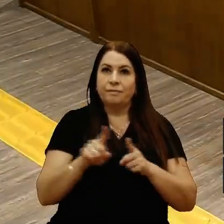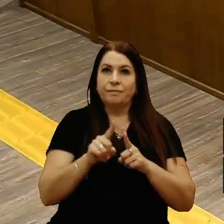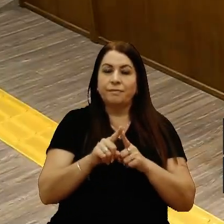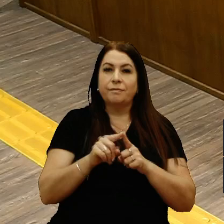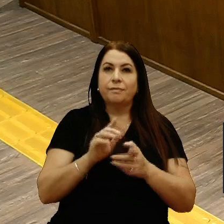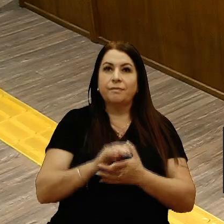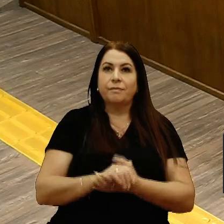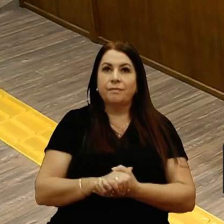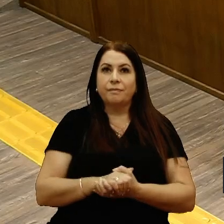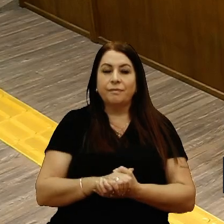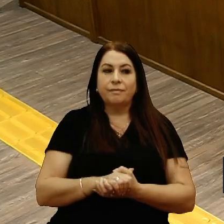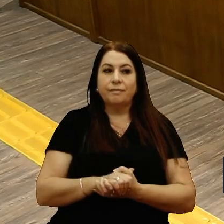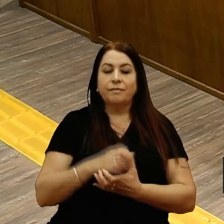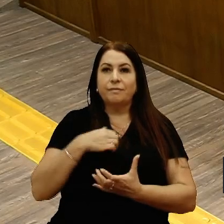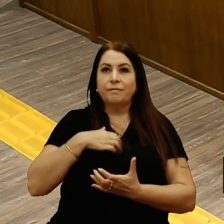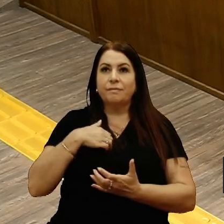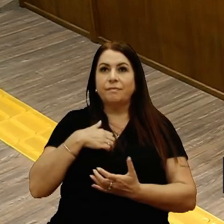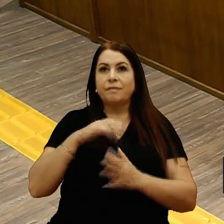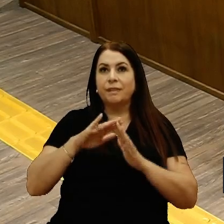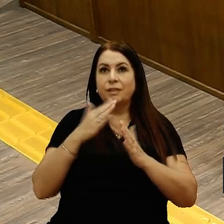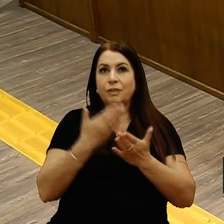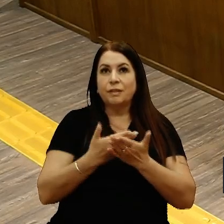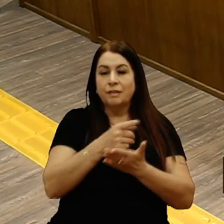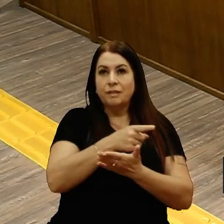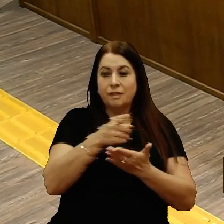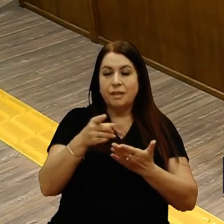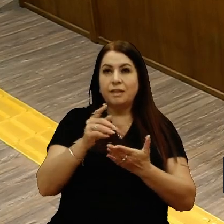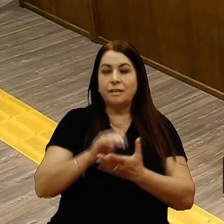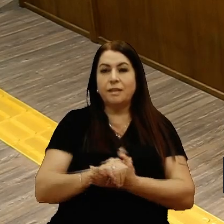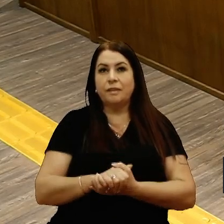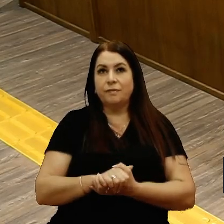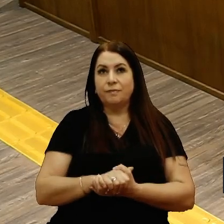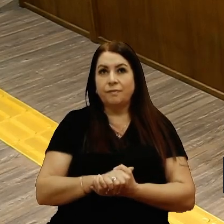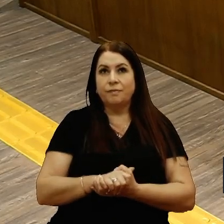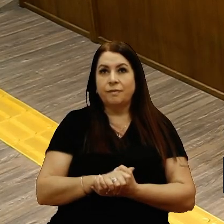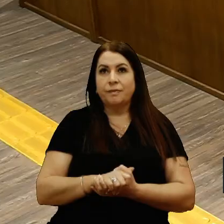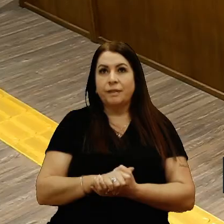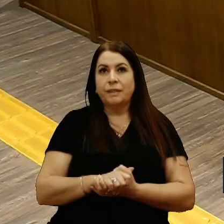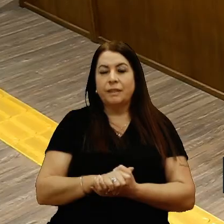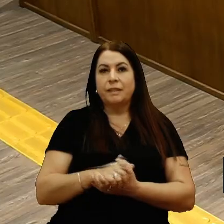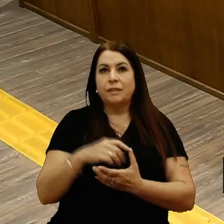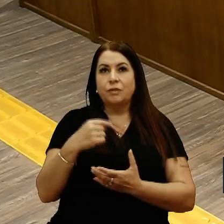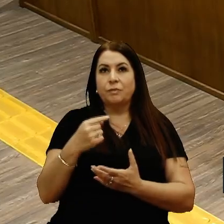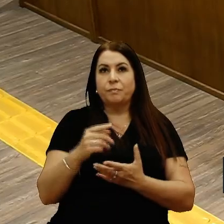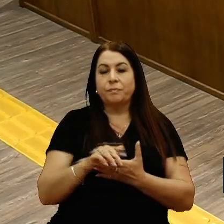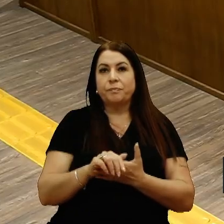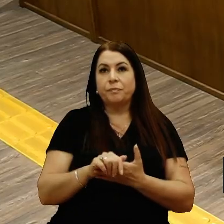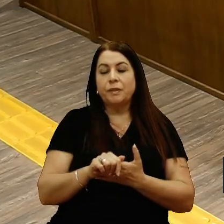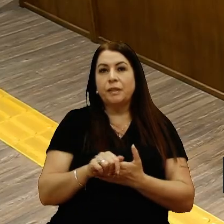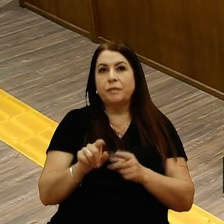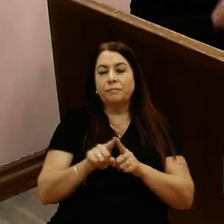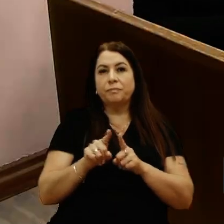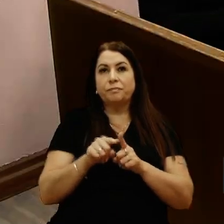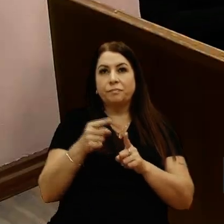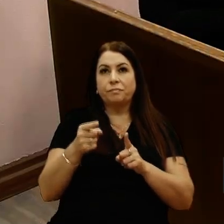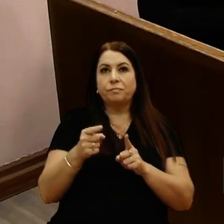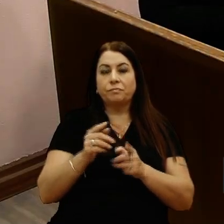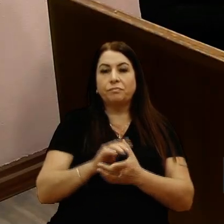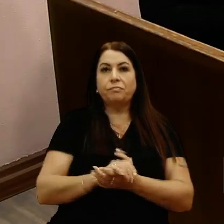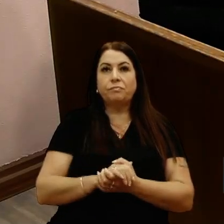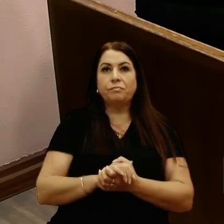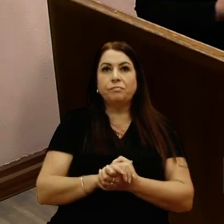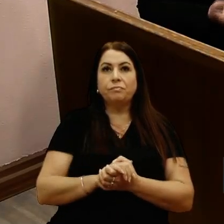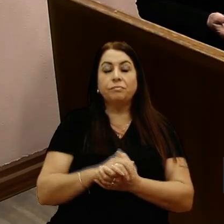força, porque se nós formos nas escolas, a gente vê a juventude um pouco apática com relação ao seu futuro. Então,